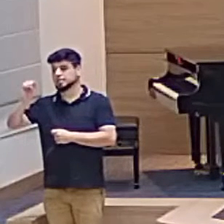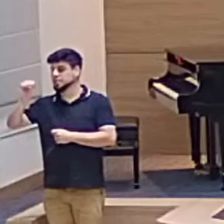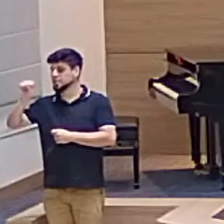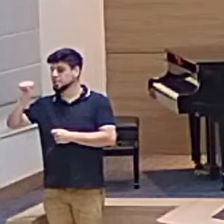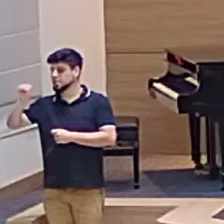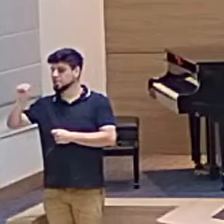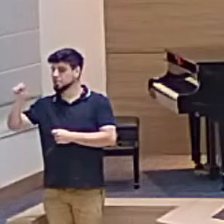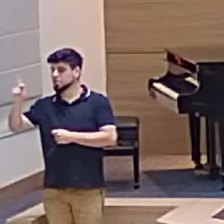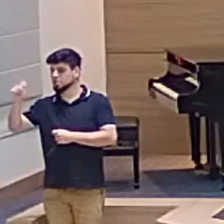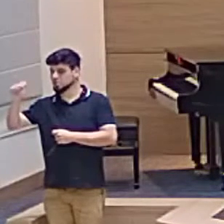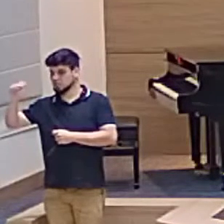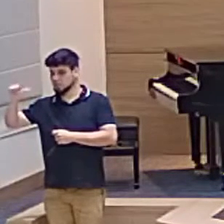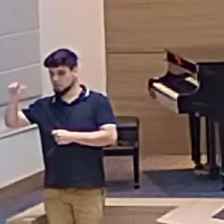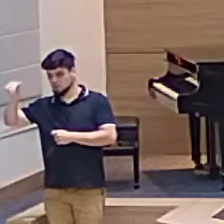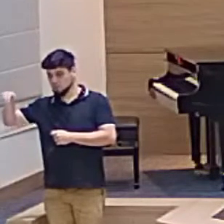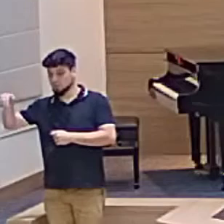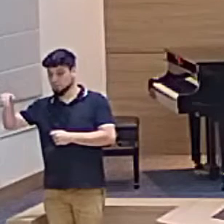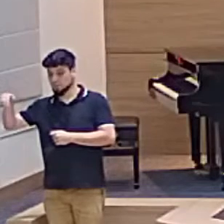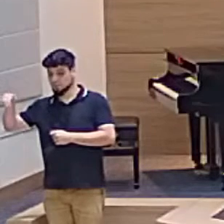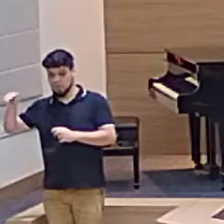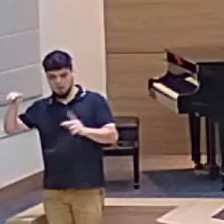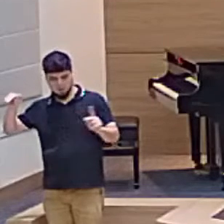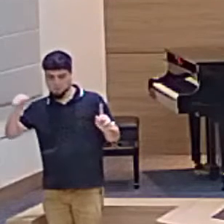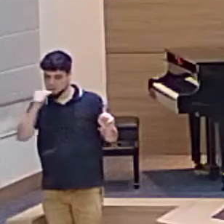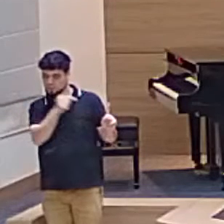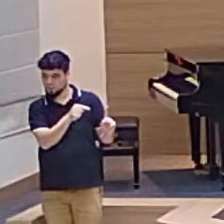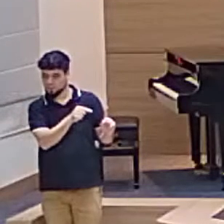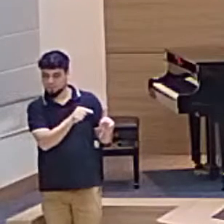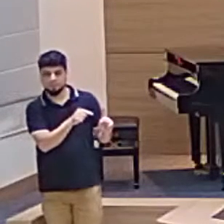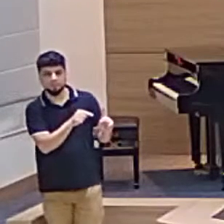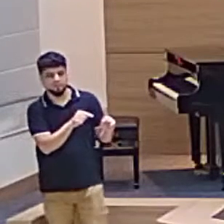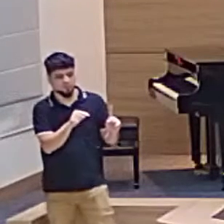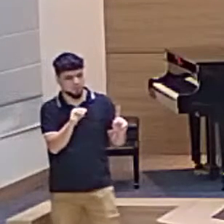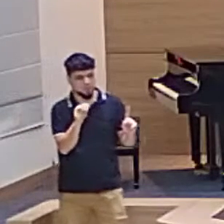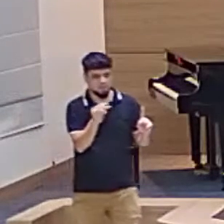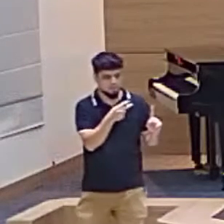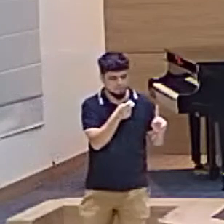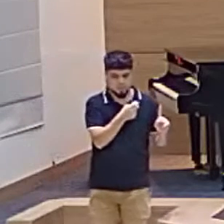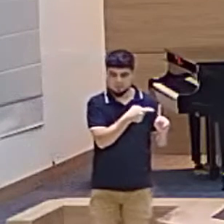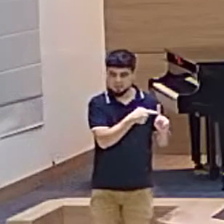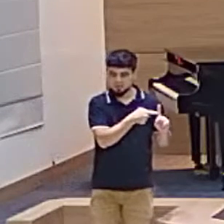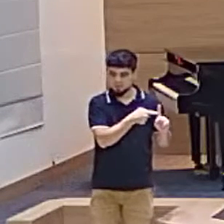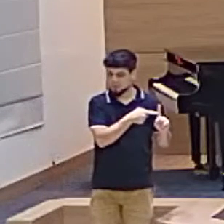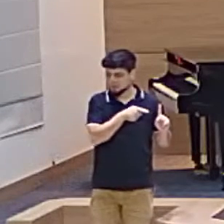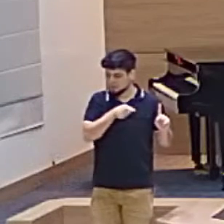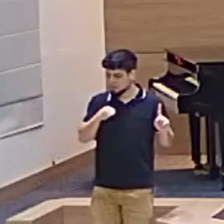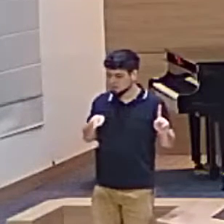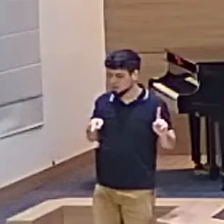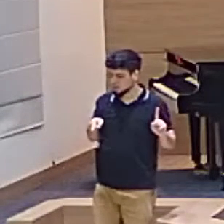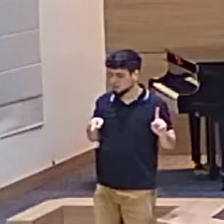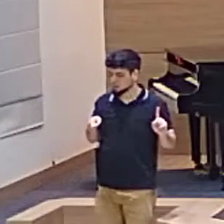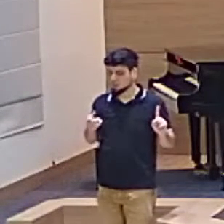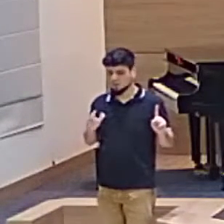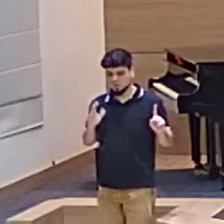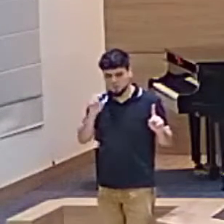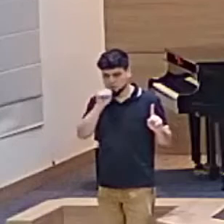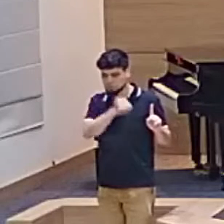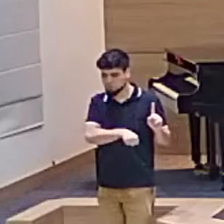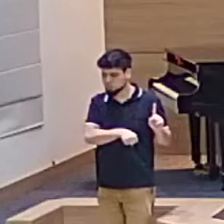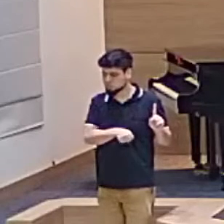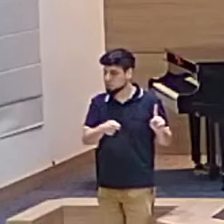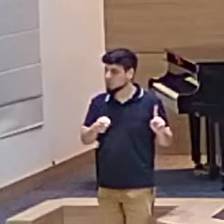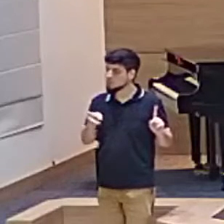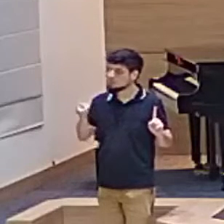é irmão de Tamar e ele ver aquela situação e percebe que seu pai não faz nada o seu pai não se